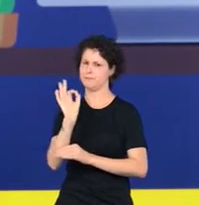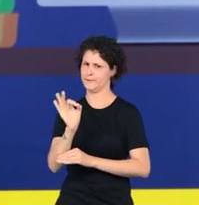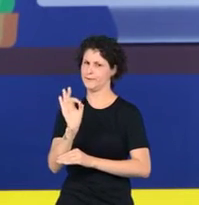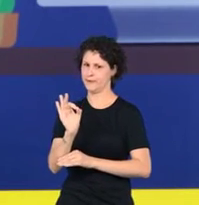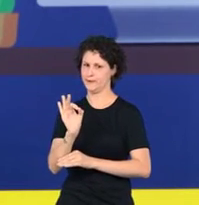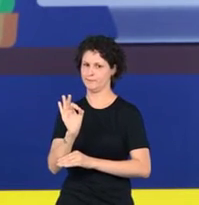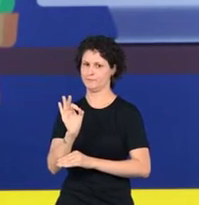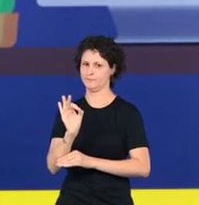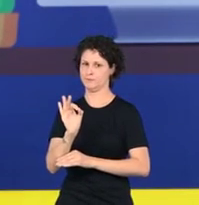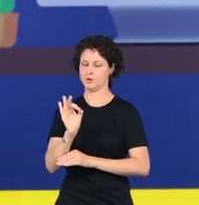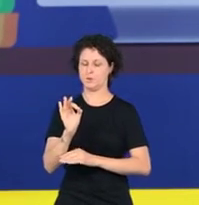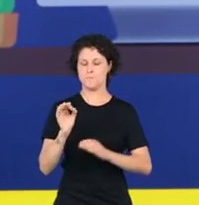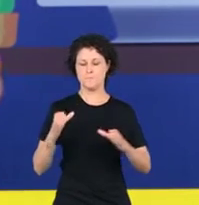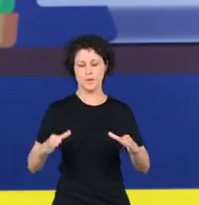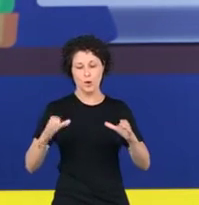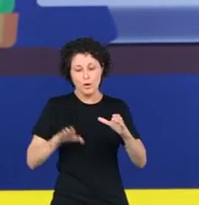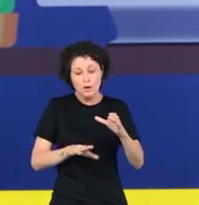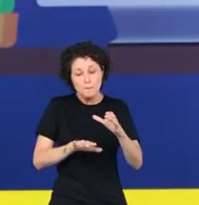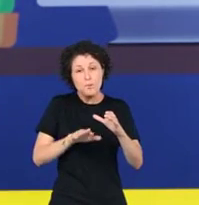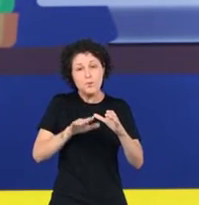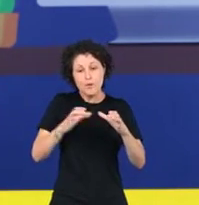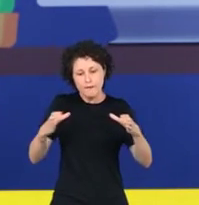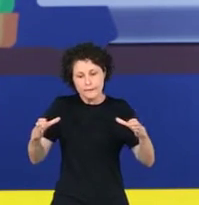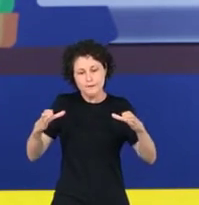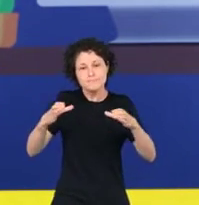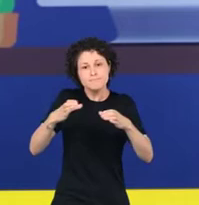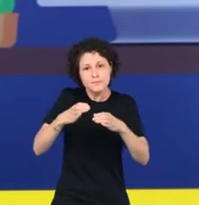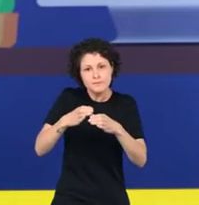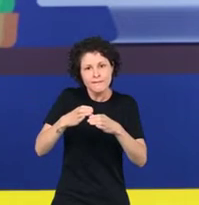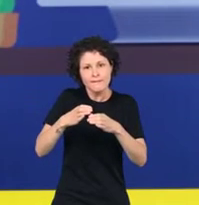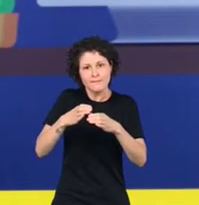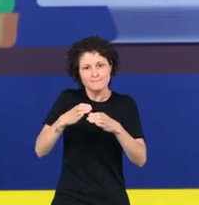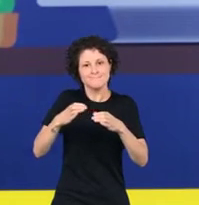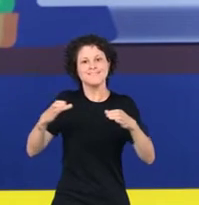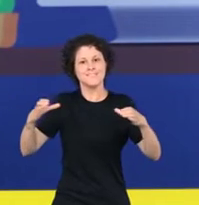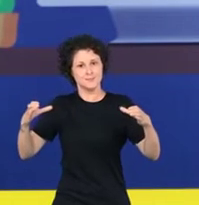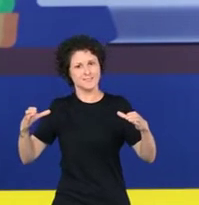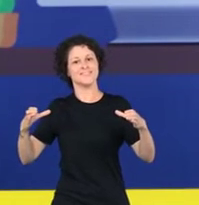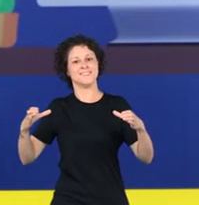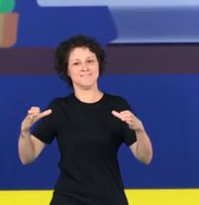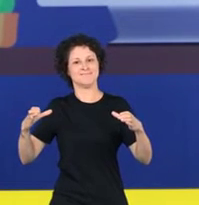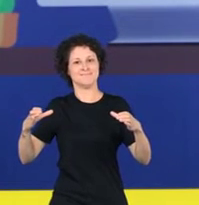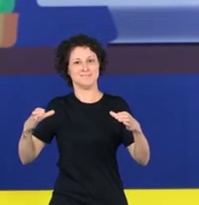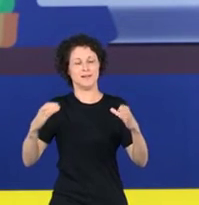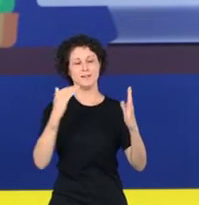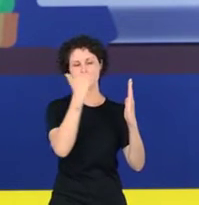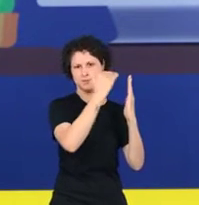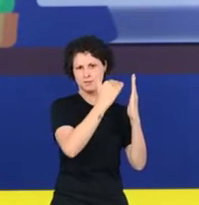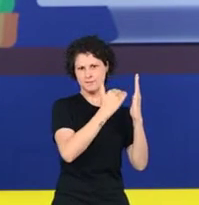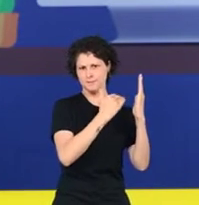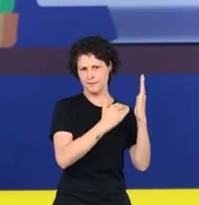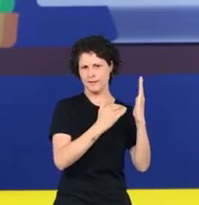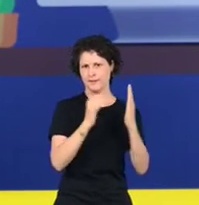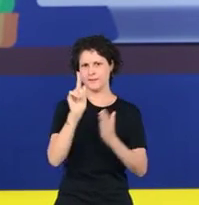uma unidade de medida para a massa. E a massa é a quantidade de partículas que a matéria contém e pode ser medida através da unidade